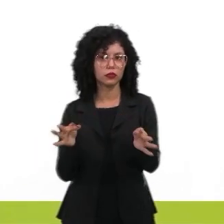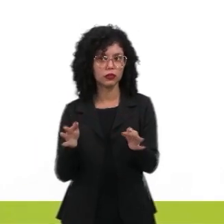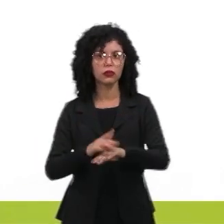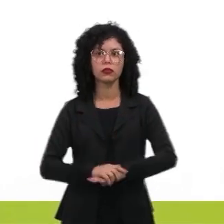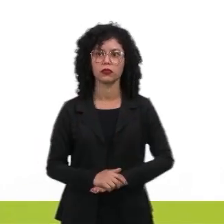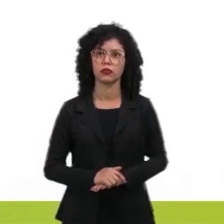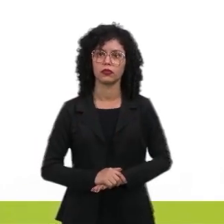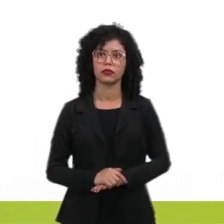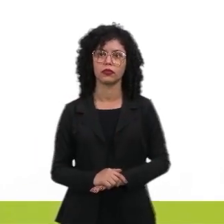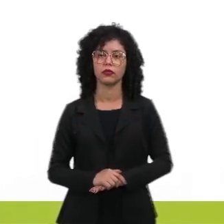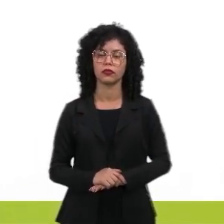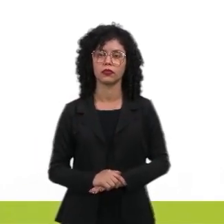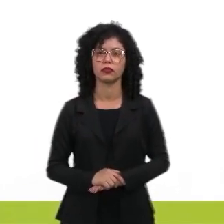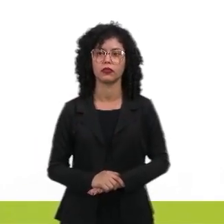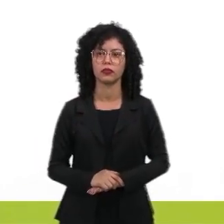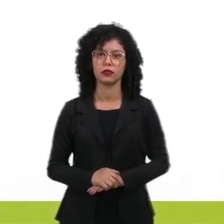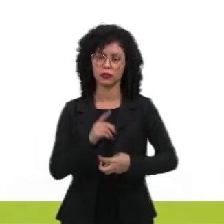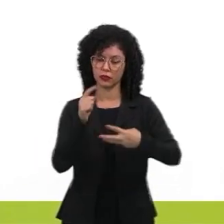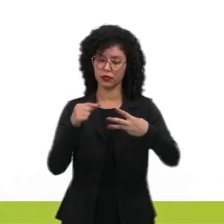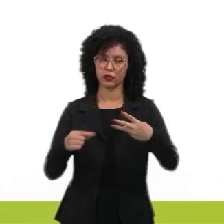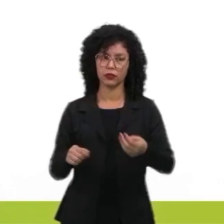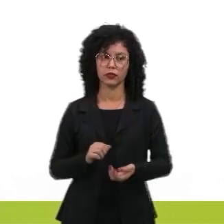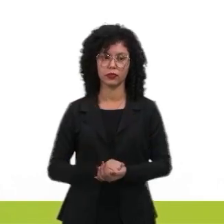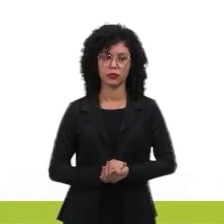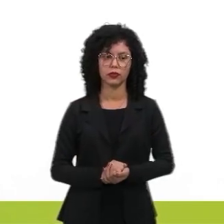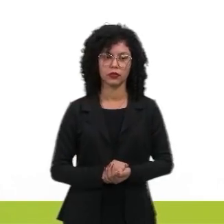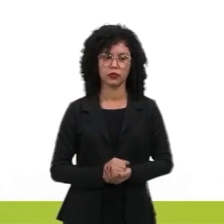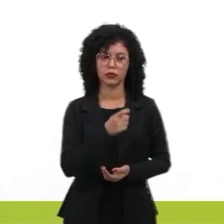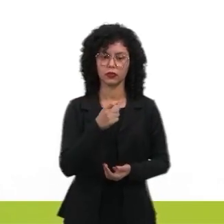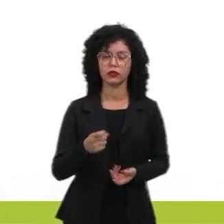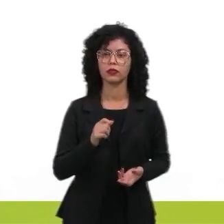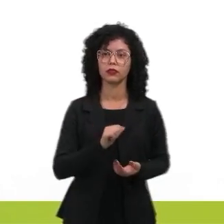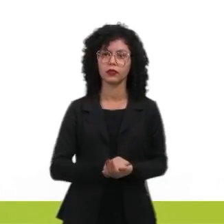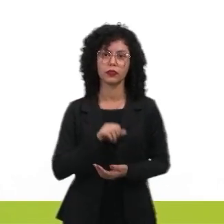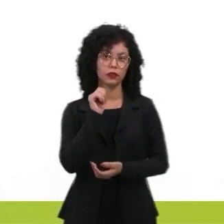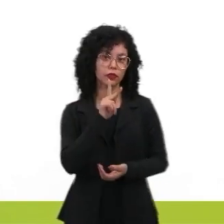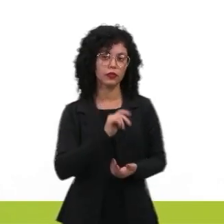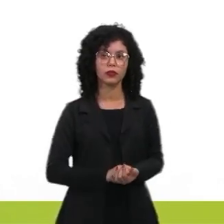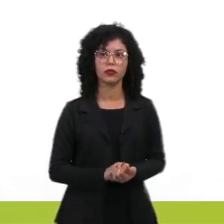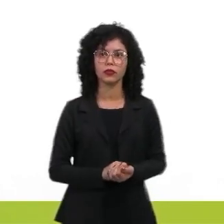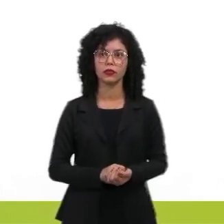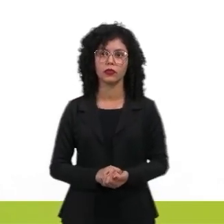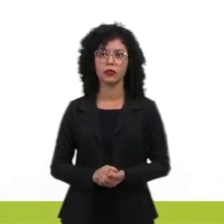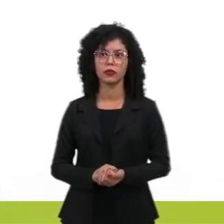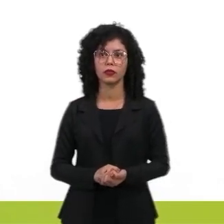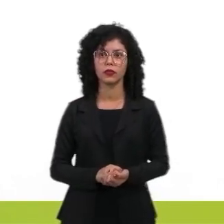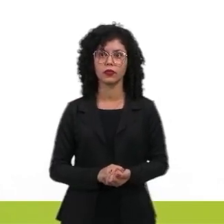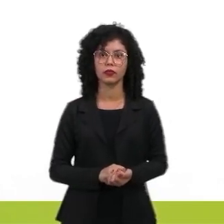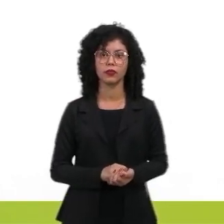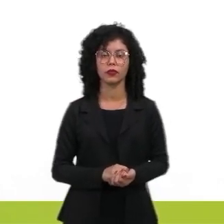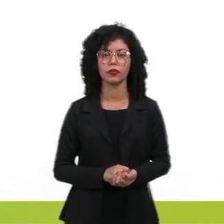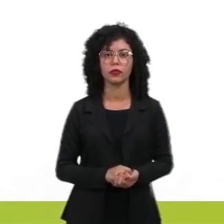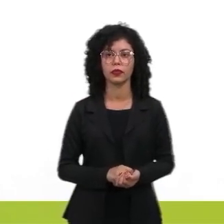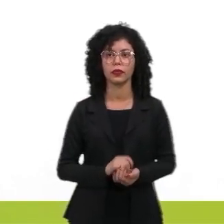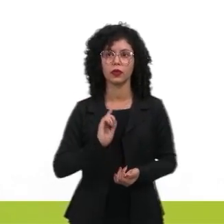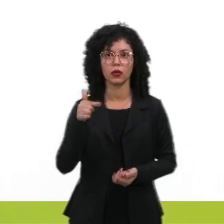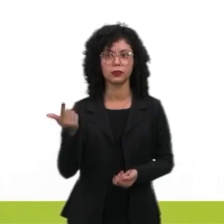tenho apenas 3 grandezas envolvidas, né? Uma delas é o x, ok? Bem, vamos ao próximo